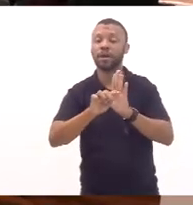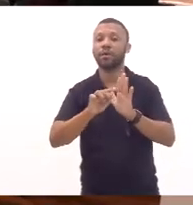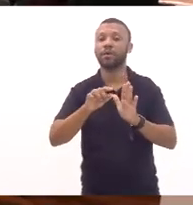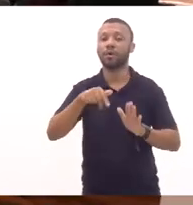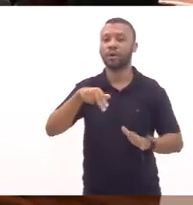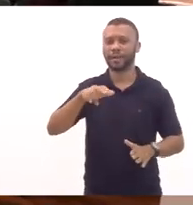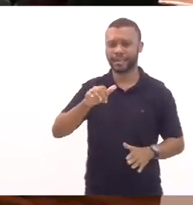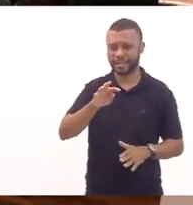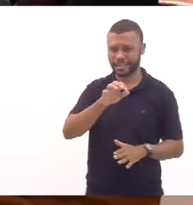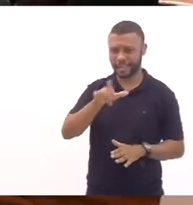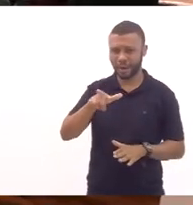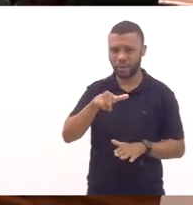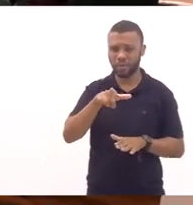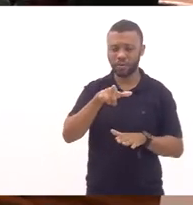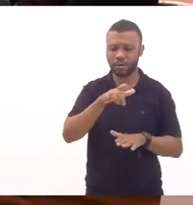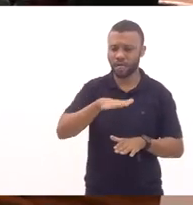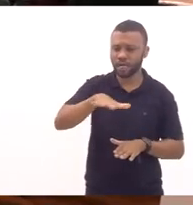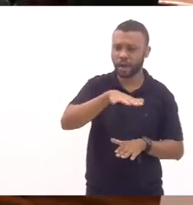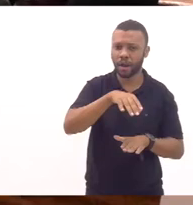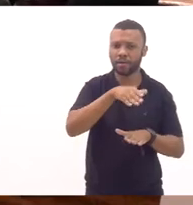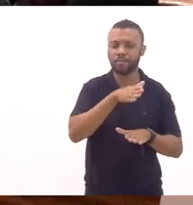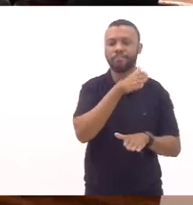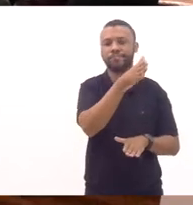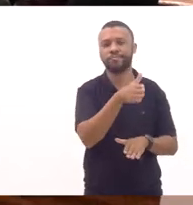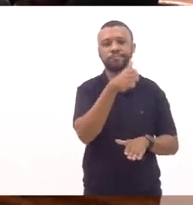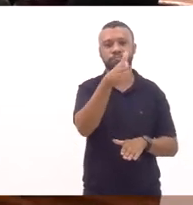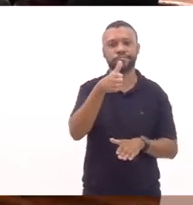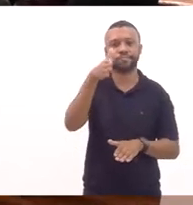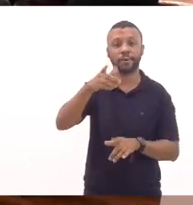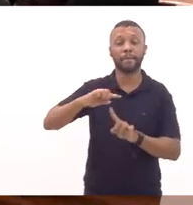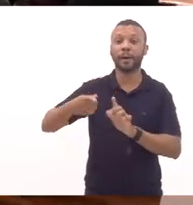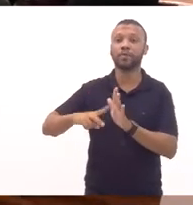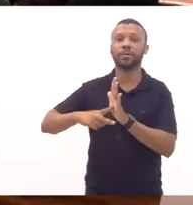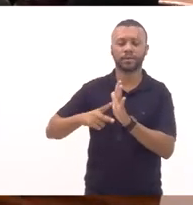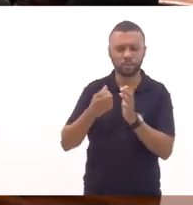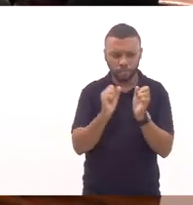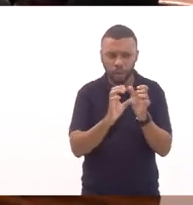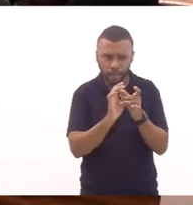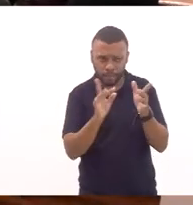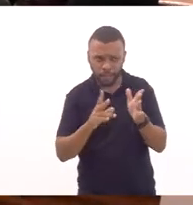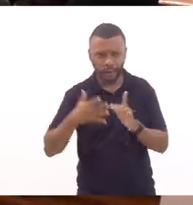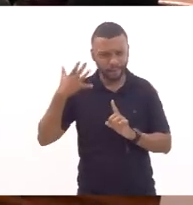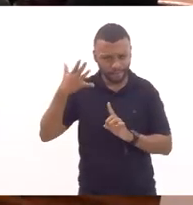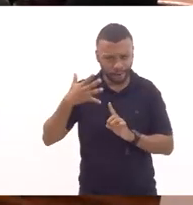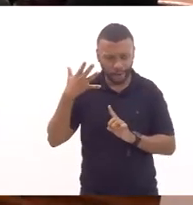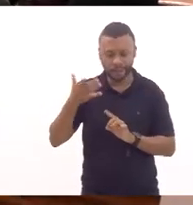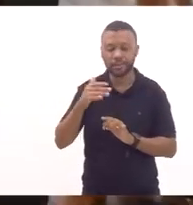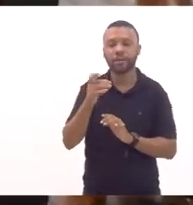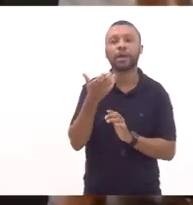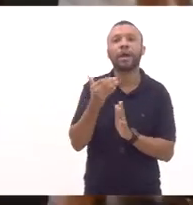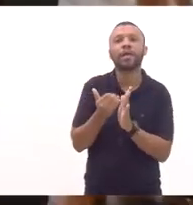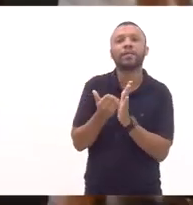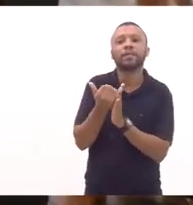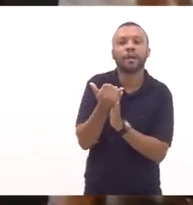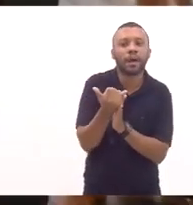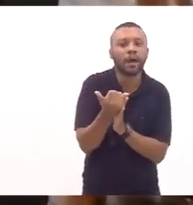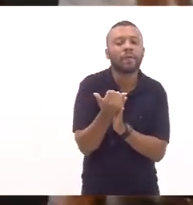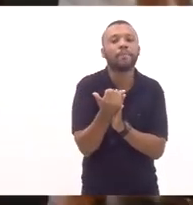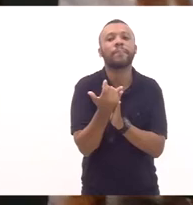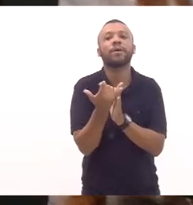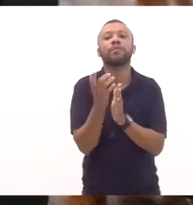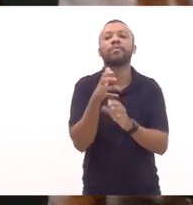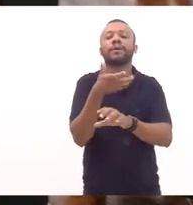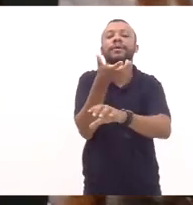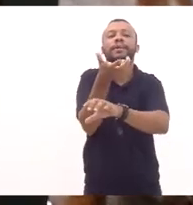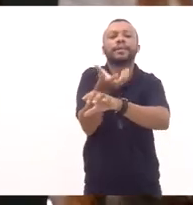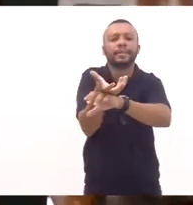Quintal Itinerante, da Lana ali, maravilhosa. Então, é dobrada a fala, né? E, a iniciar aí pelo Quintal Itinerante, que é